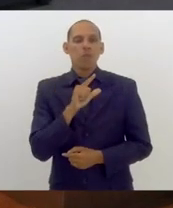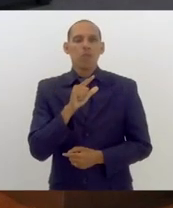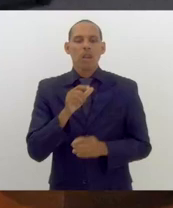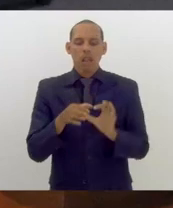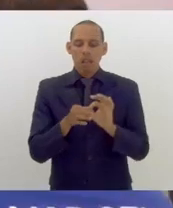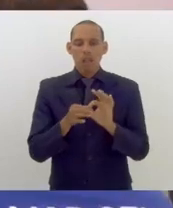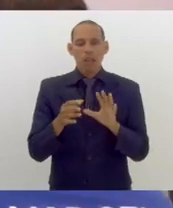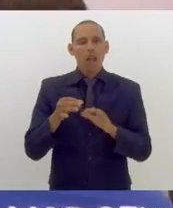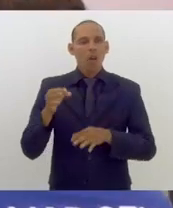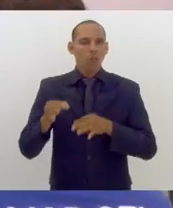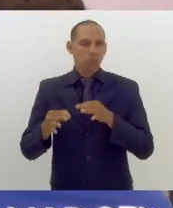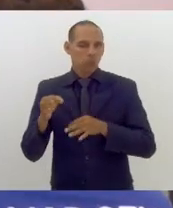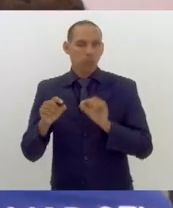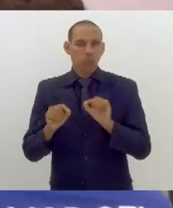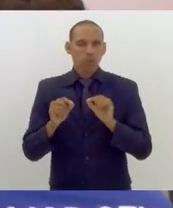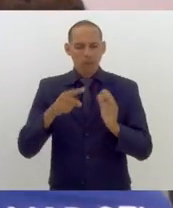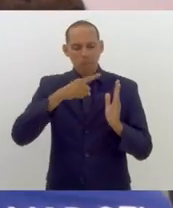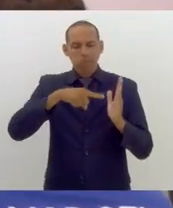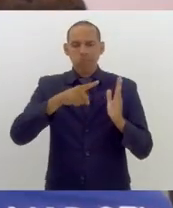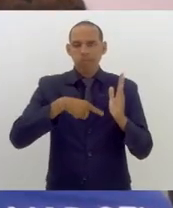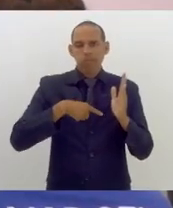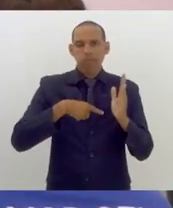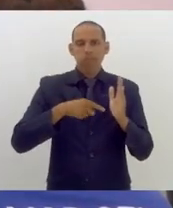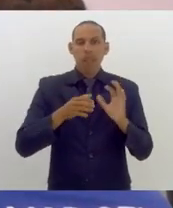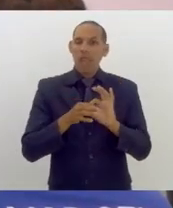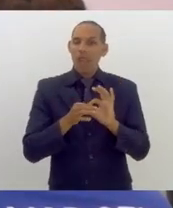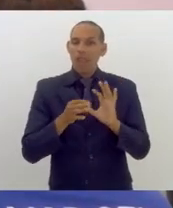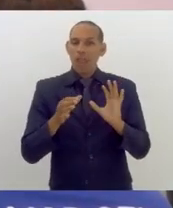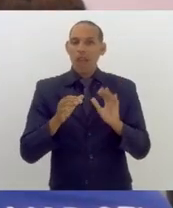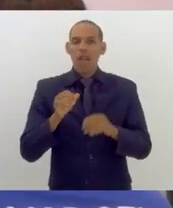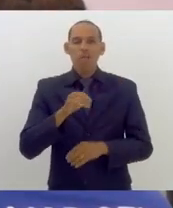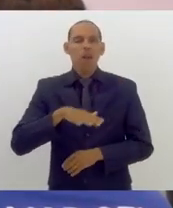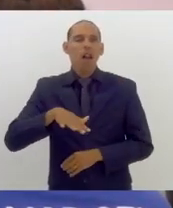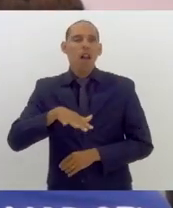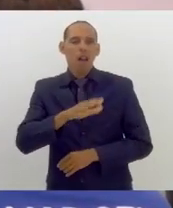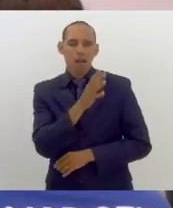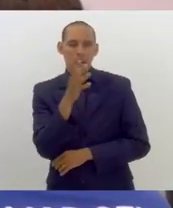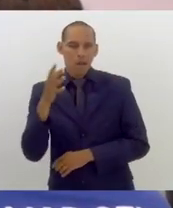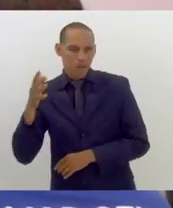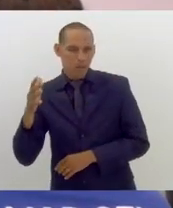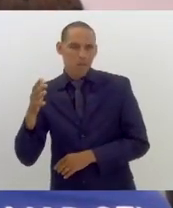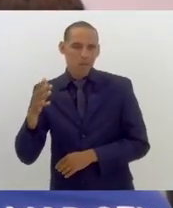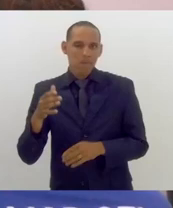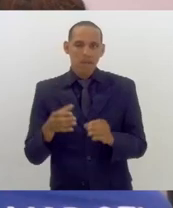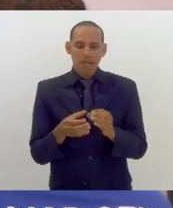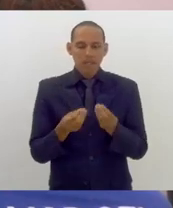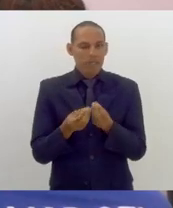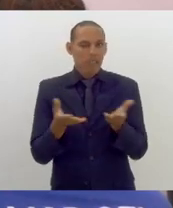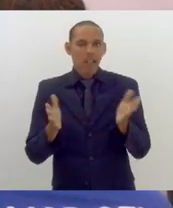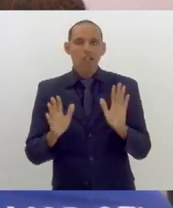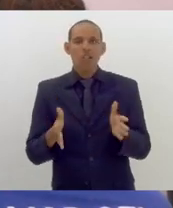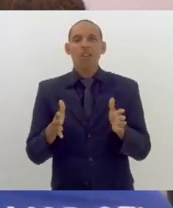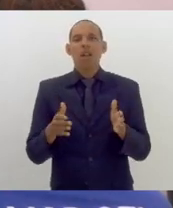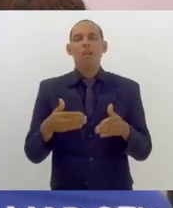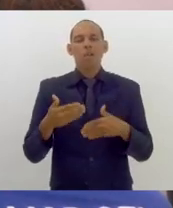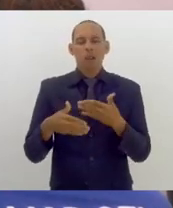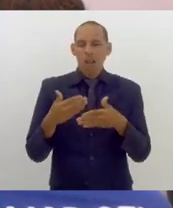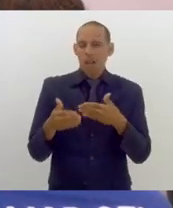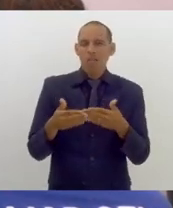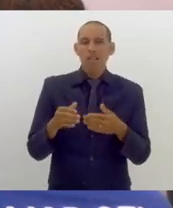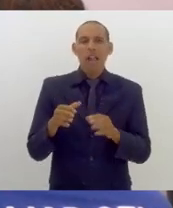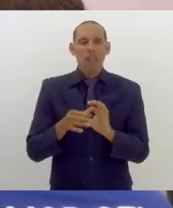que declare a nulidade da licença ambiental integrada expedida pela ideia no processo de licenciamento ambiental